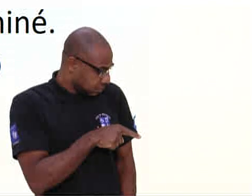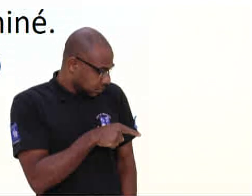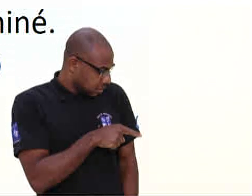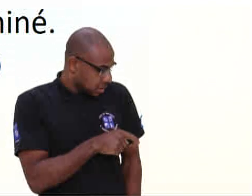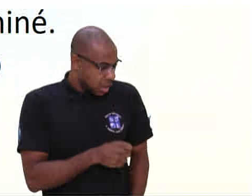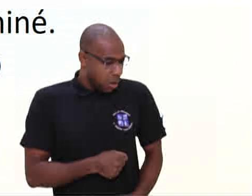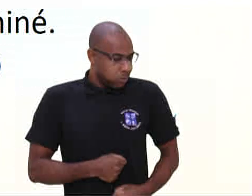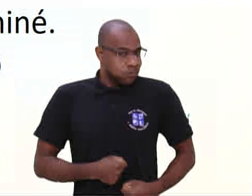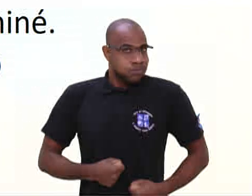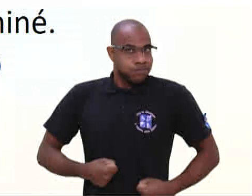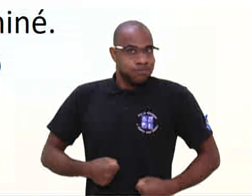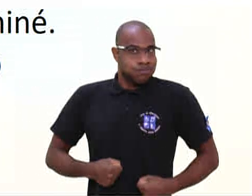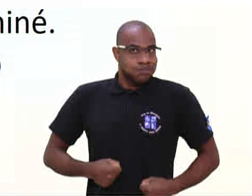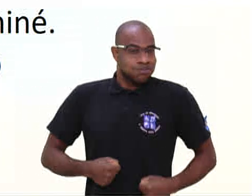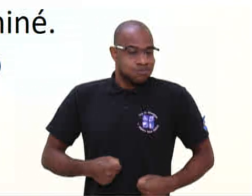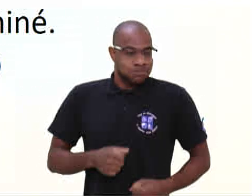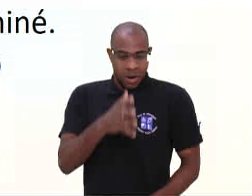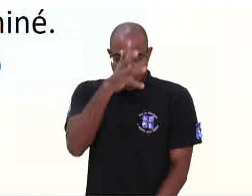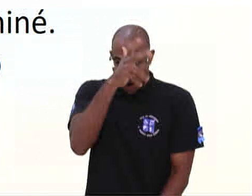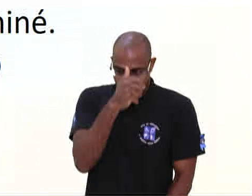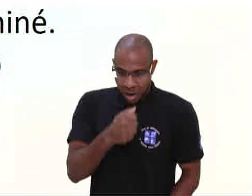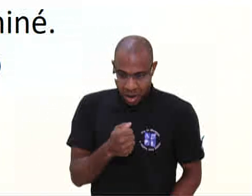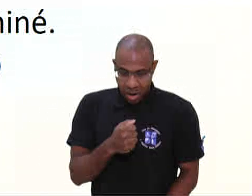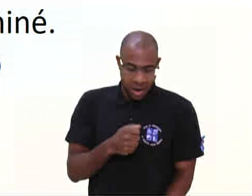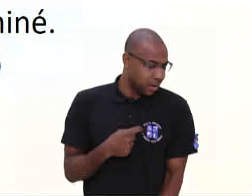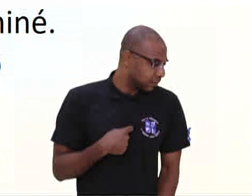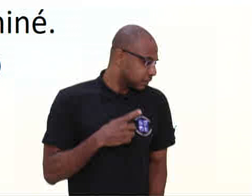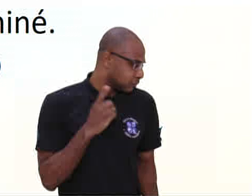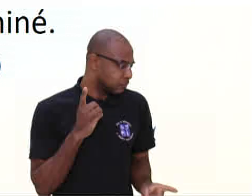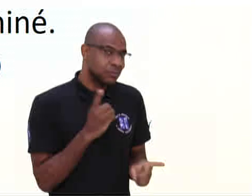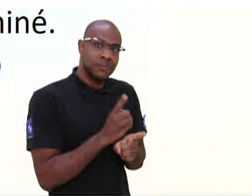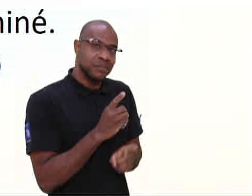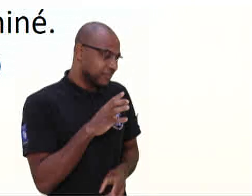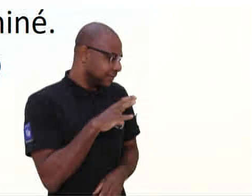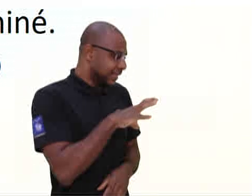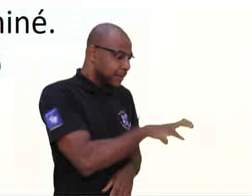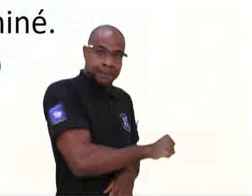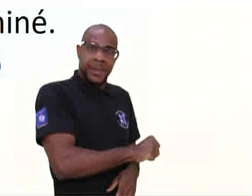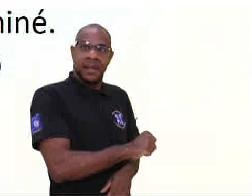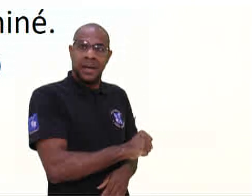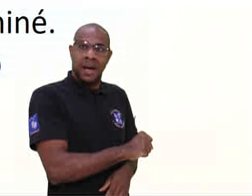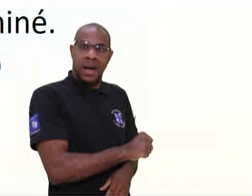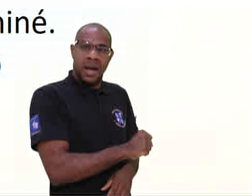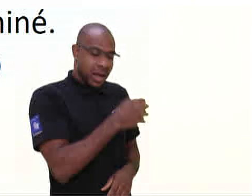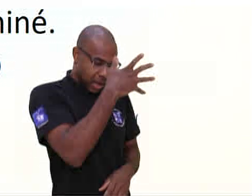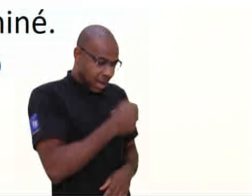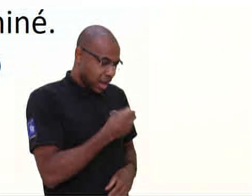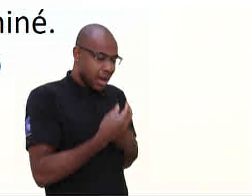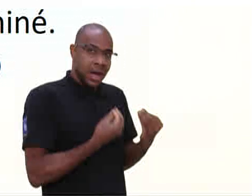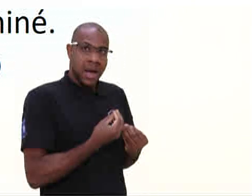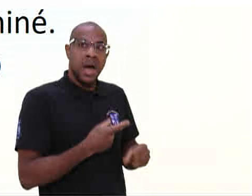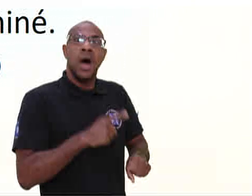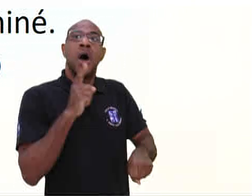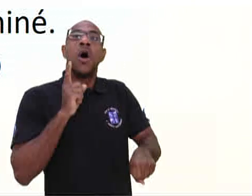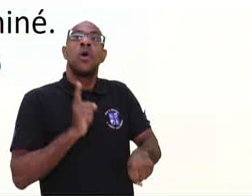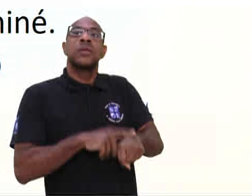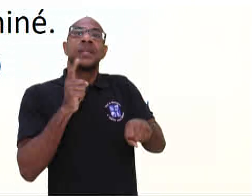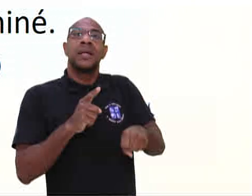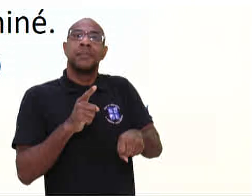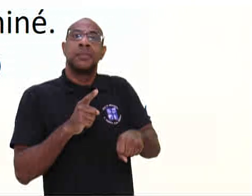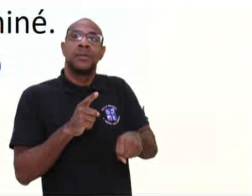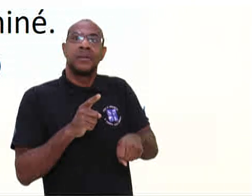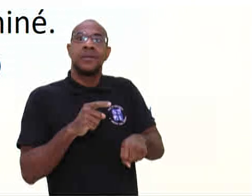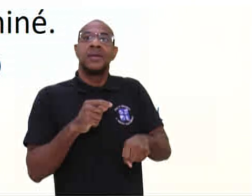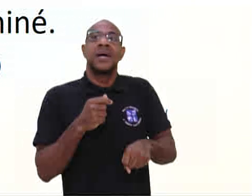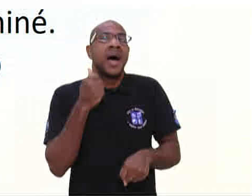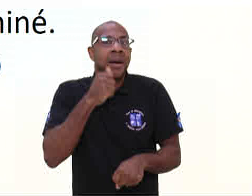em 2 ou 3 lances, alcançar a murada do terraço. Um instante ainda vacilou o tempo da cozinheira dar um grito